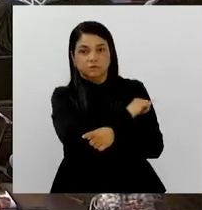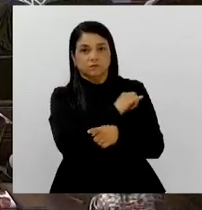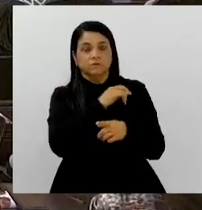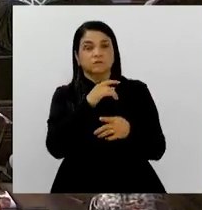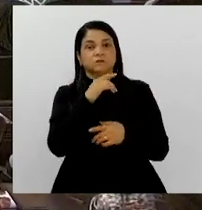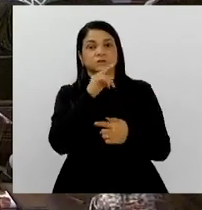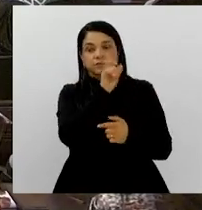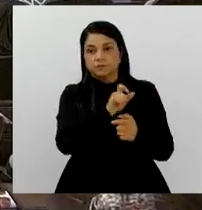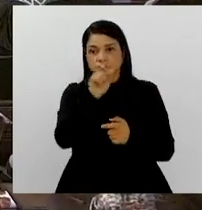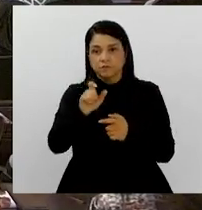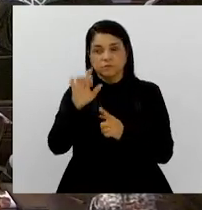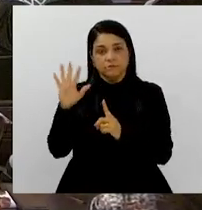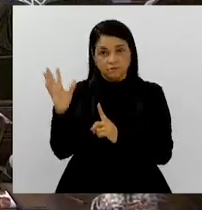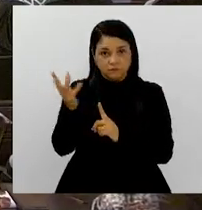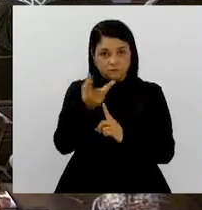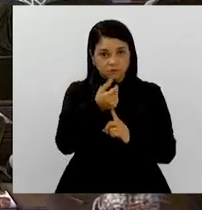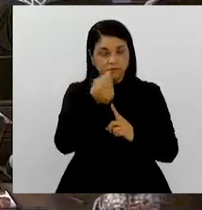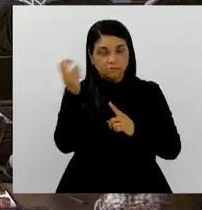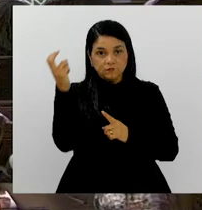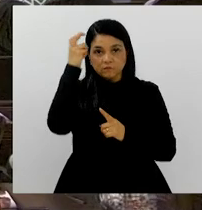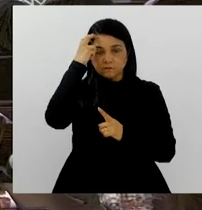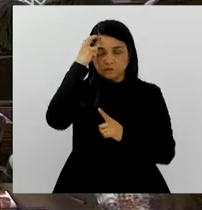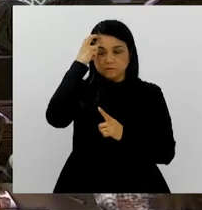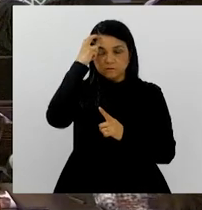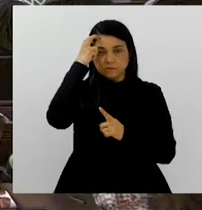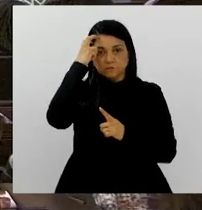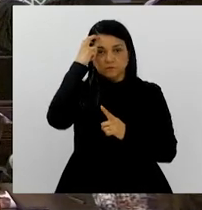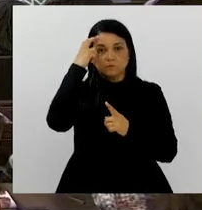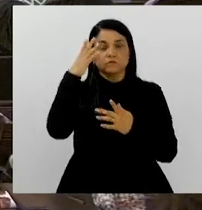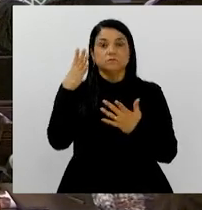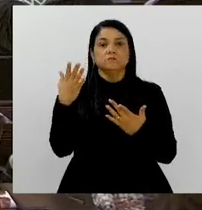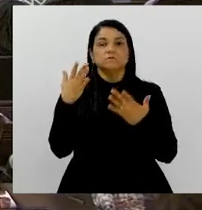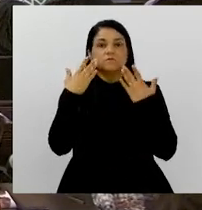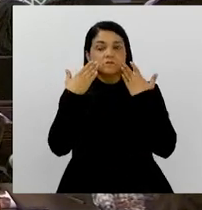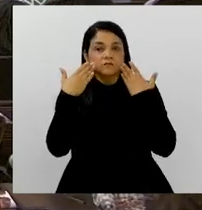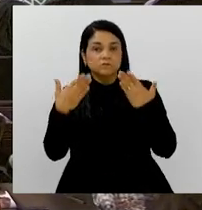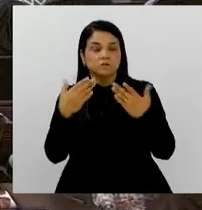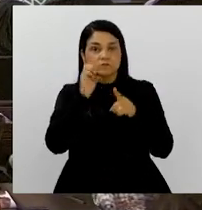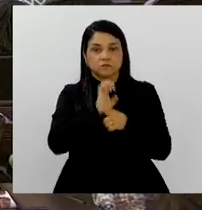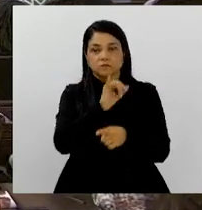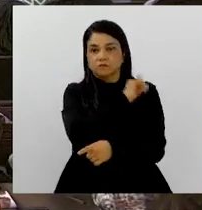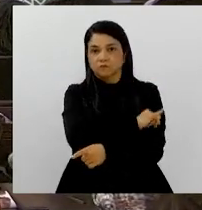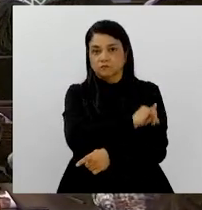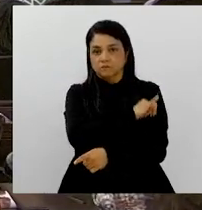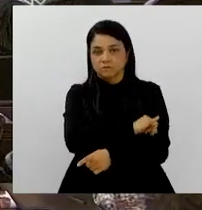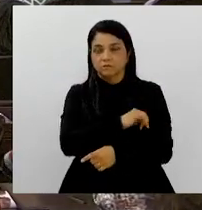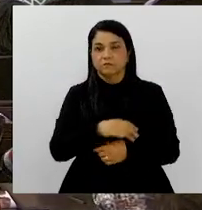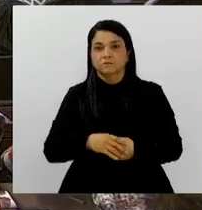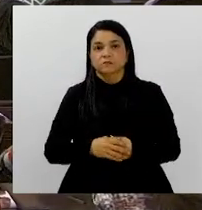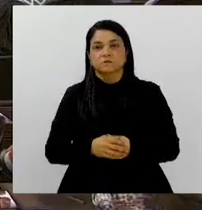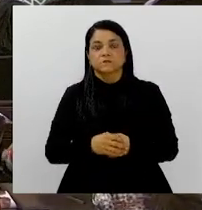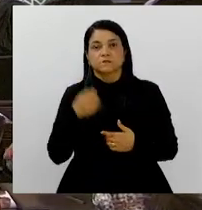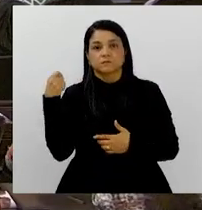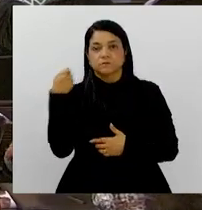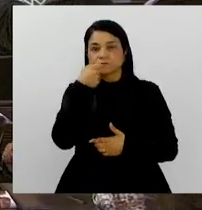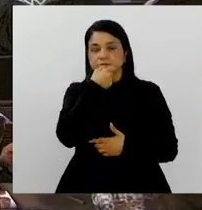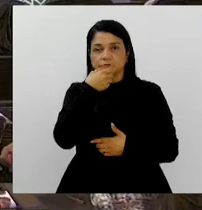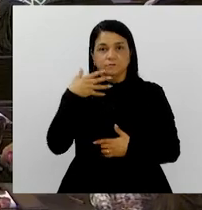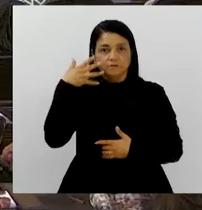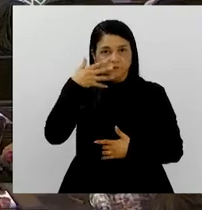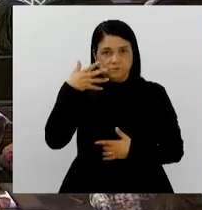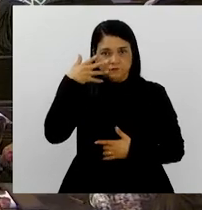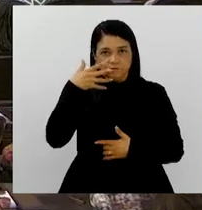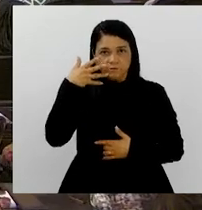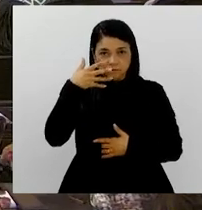destacar manifestações culturais e expressões artísticas no Estado. Passo a palavra para a